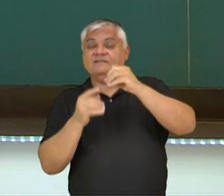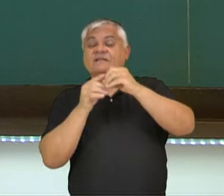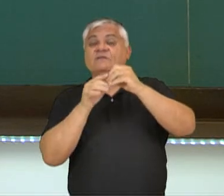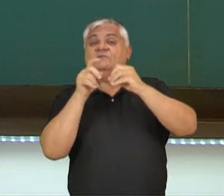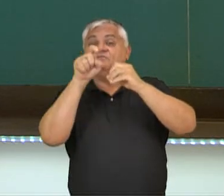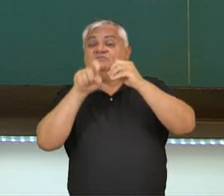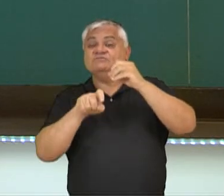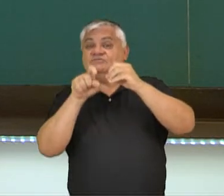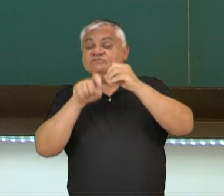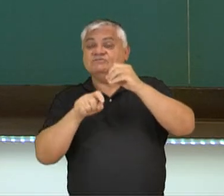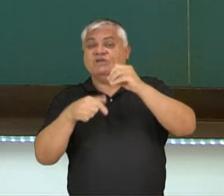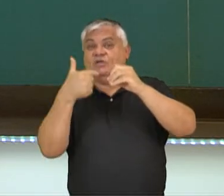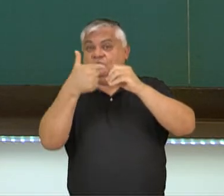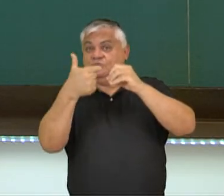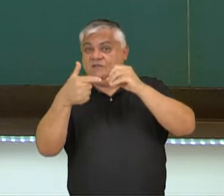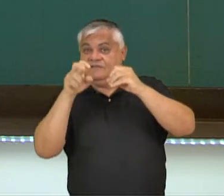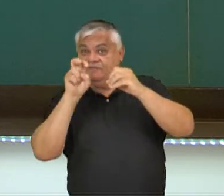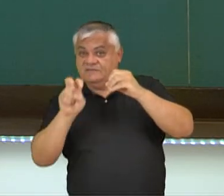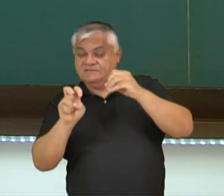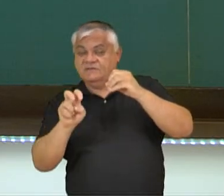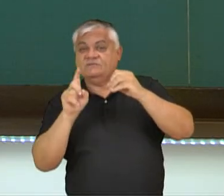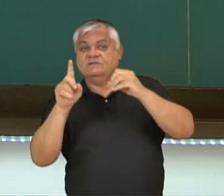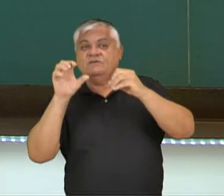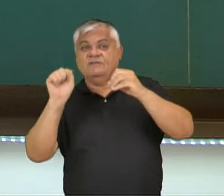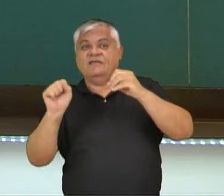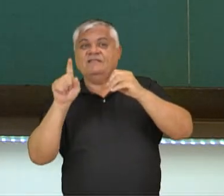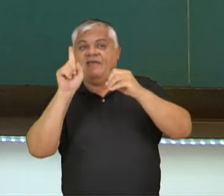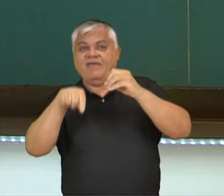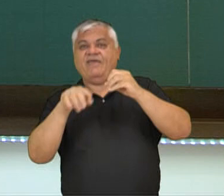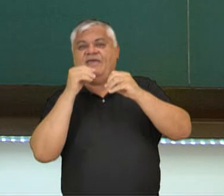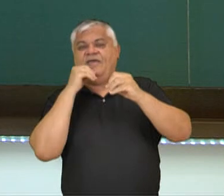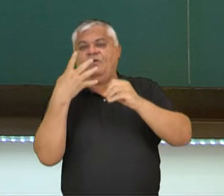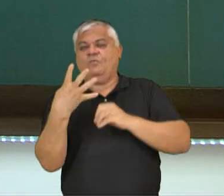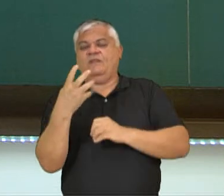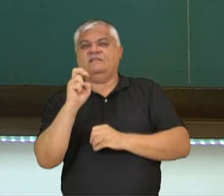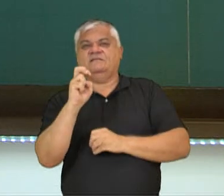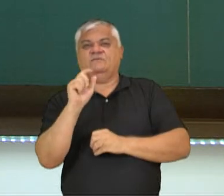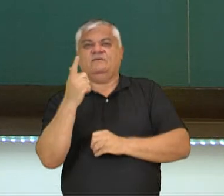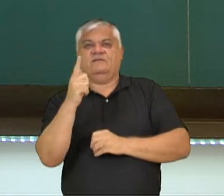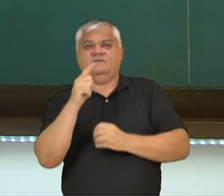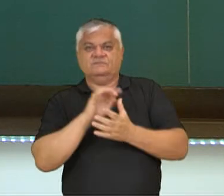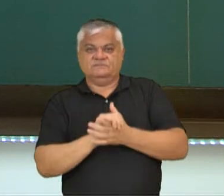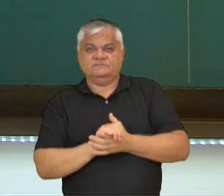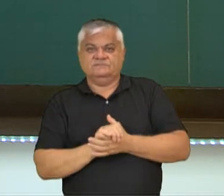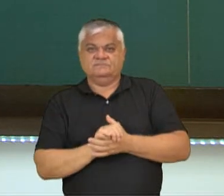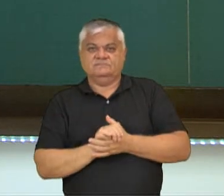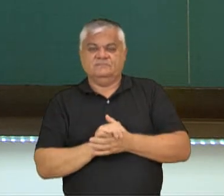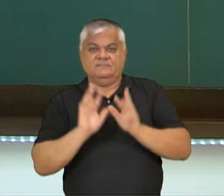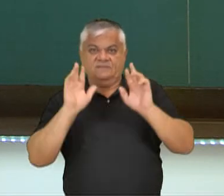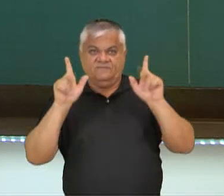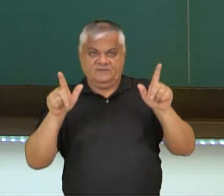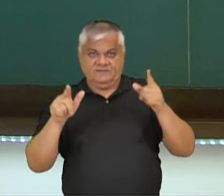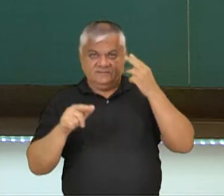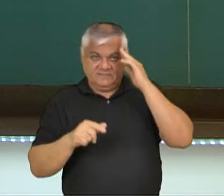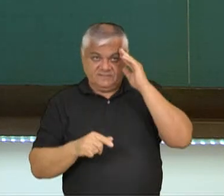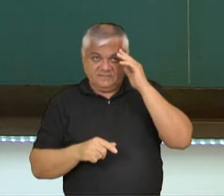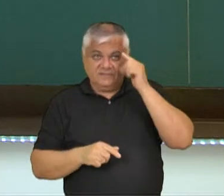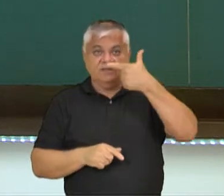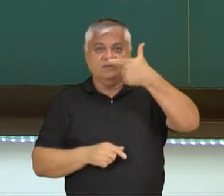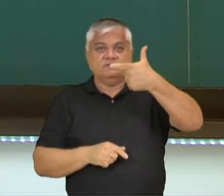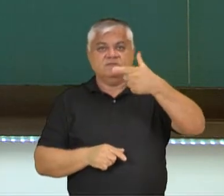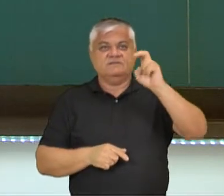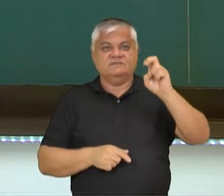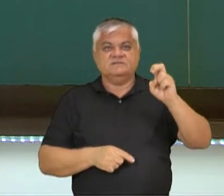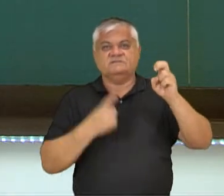entre 225 e 180 graus é 45 graus. Essa é a diferença entre eles dois, tá? Então,